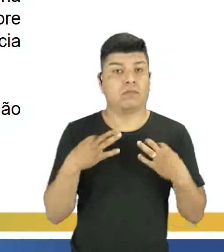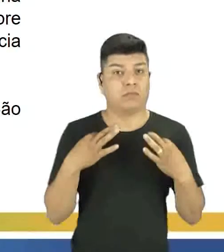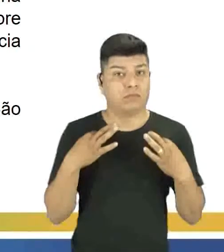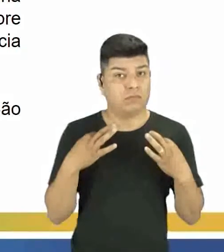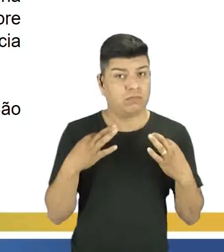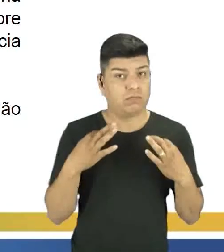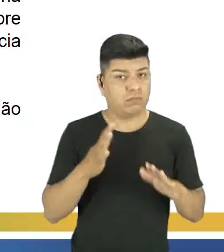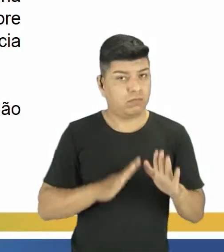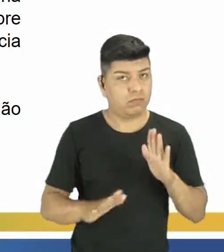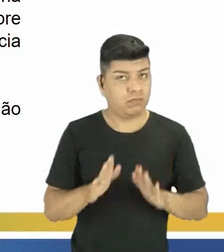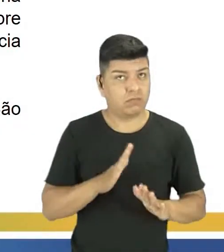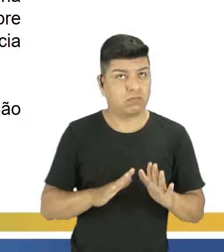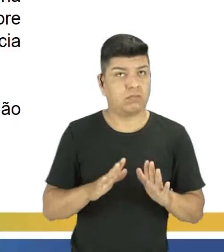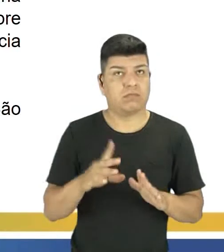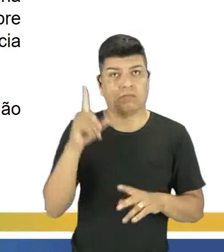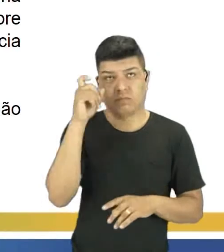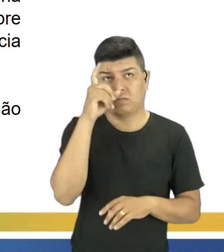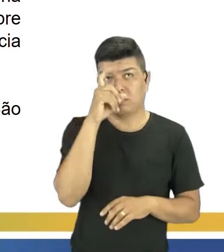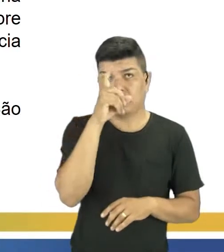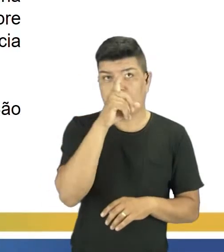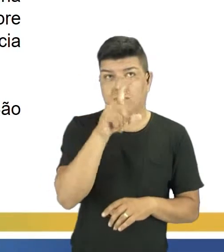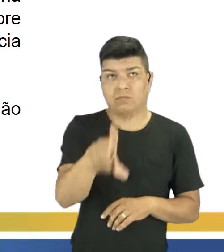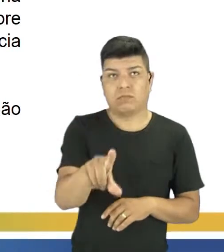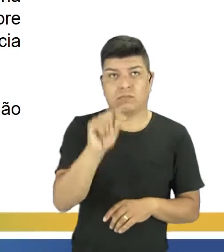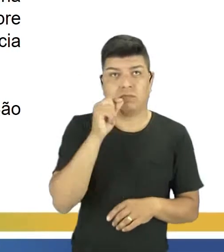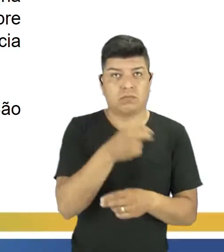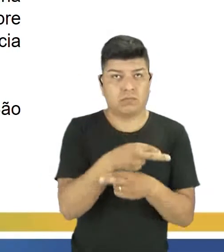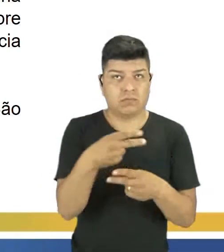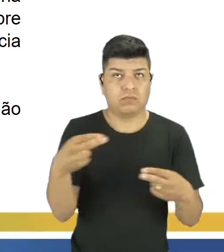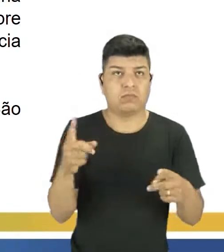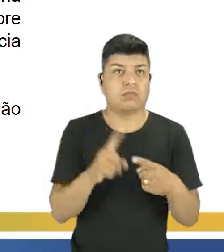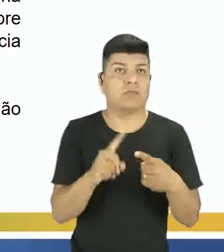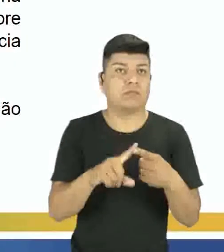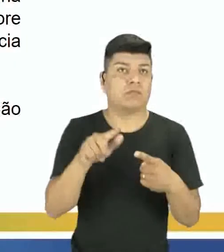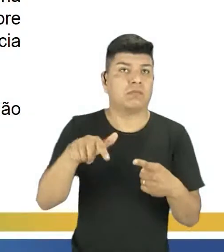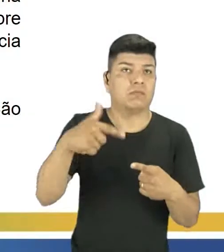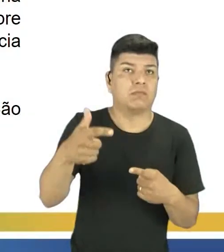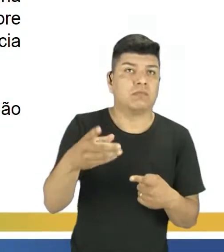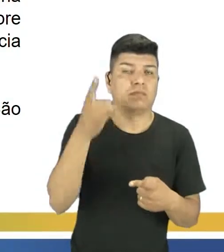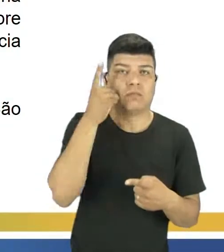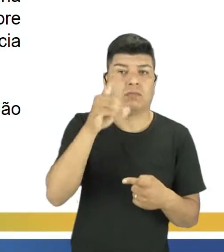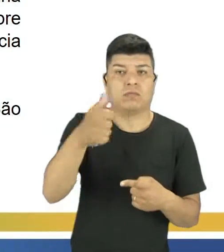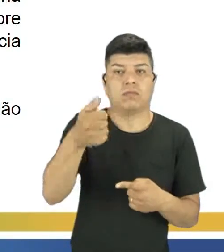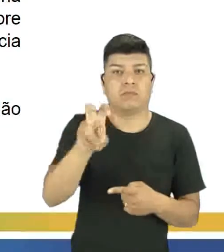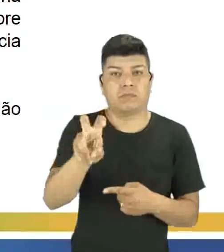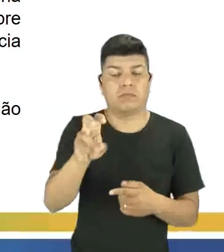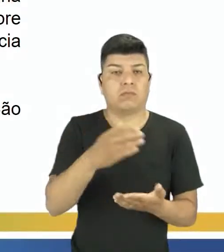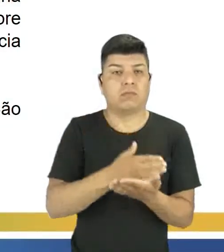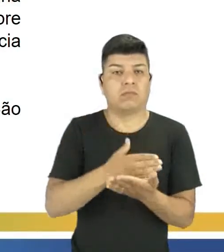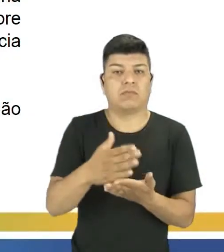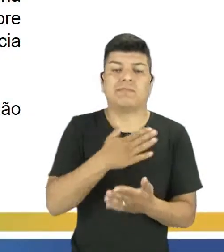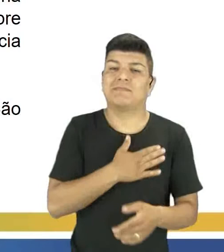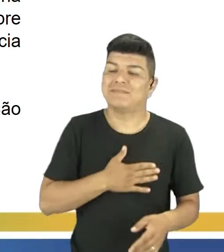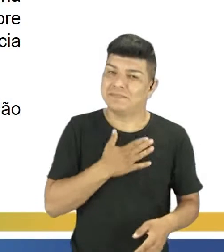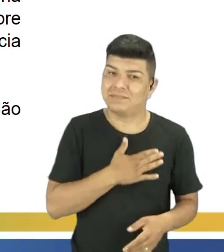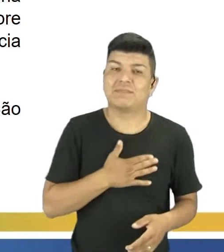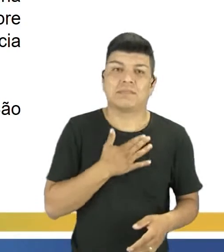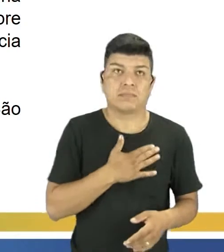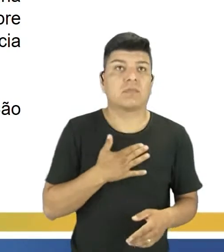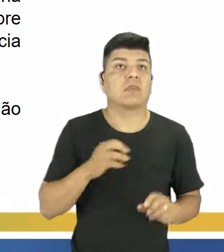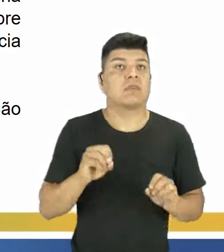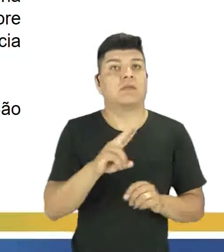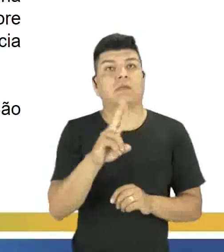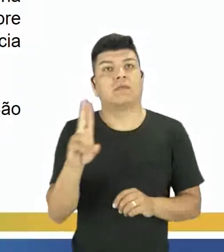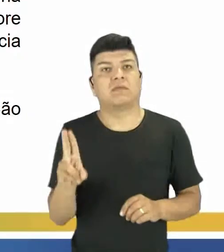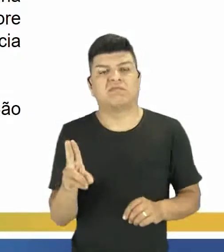o seu look. É muito difícil escolher um objeto porque depois de 15 dias você começa a gostar dele